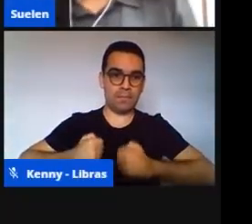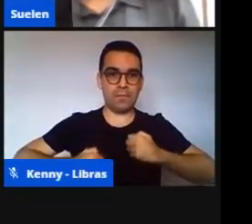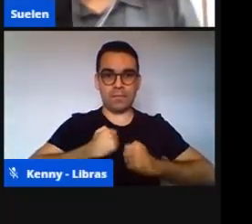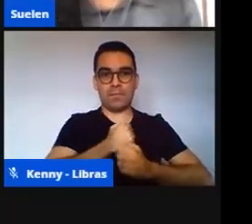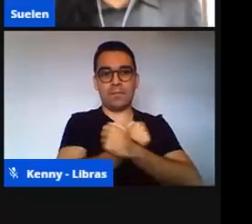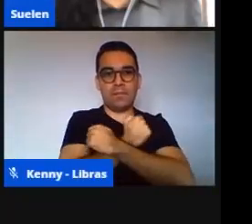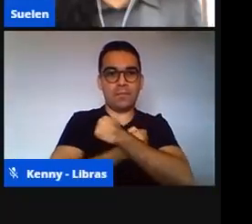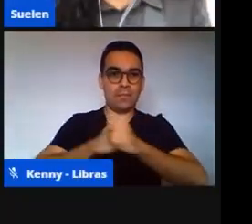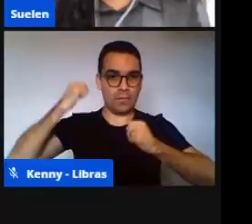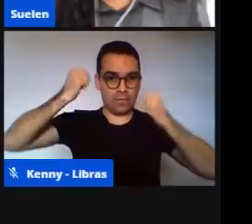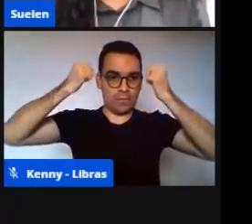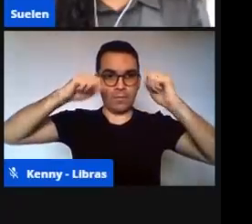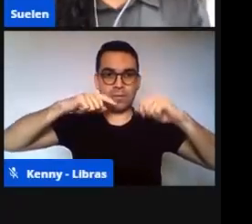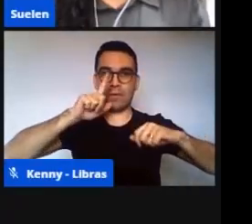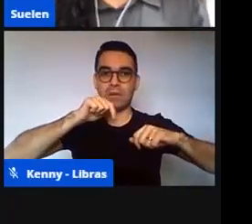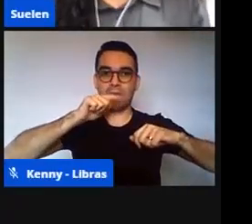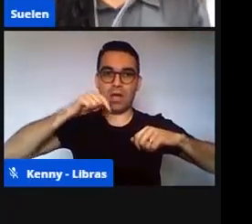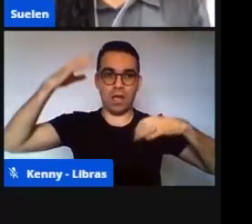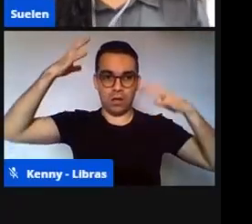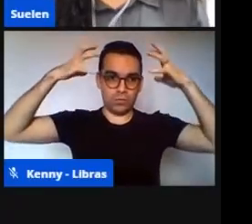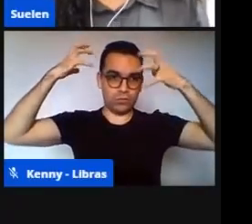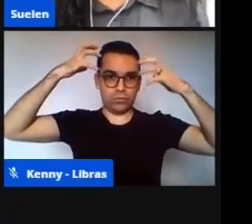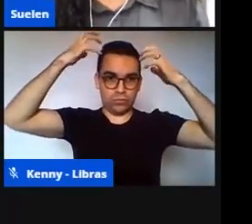o alimento através